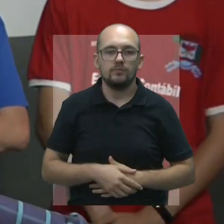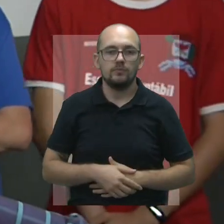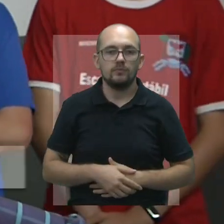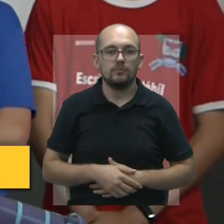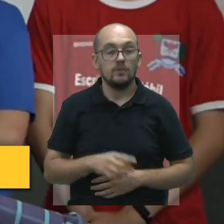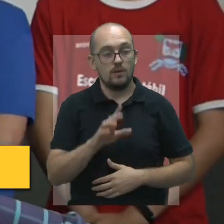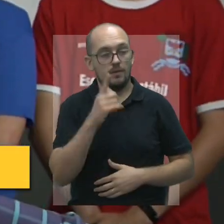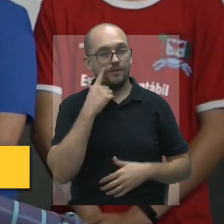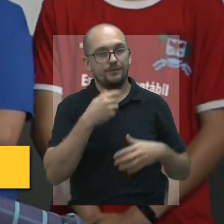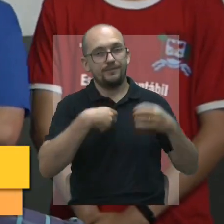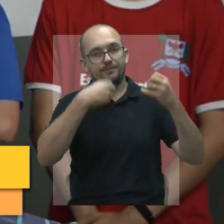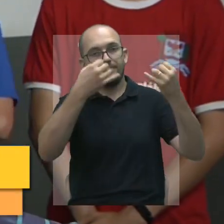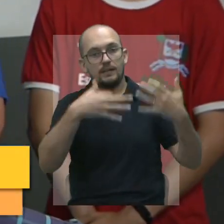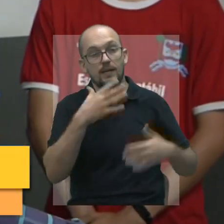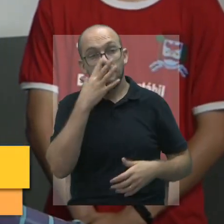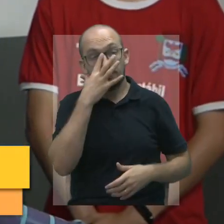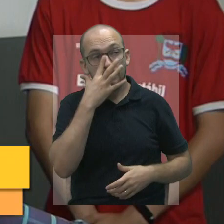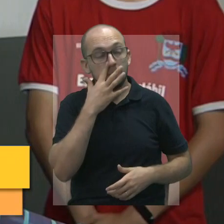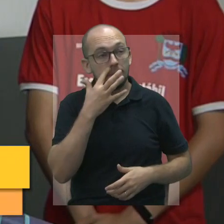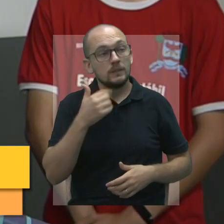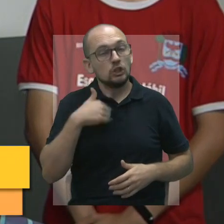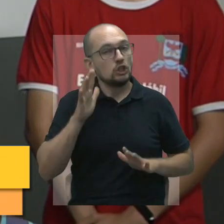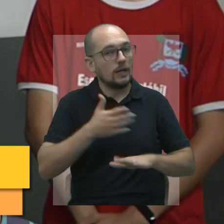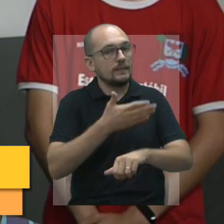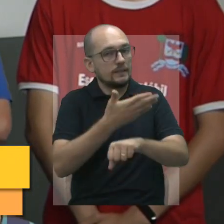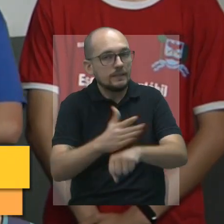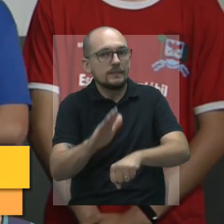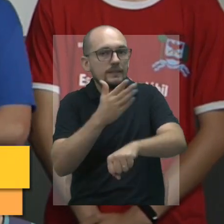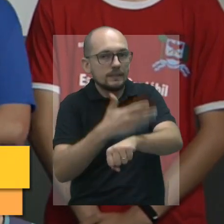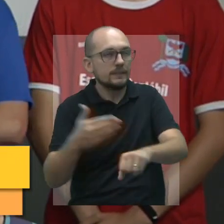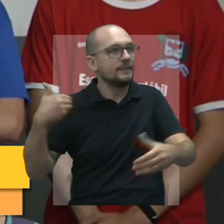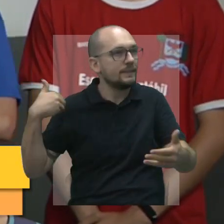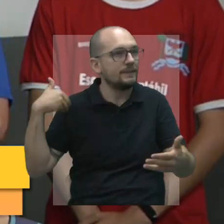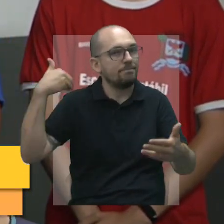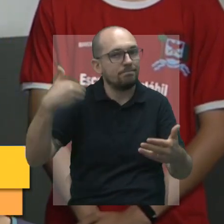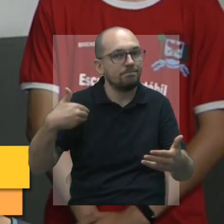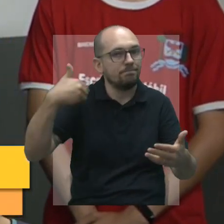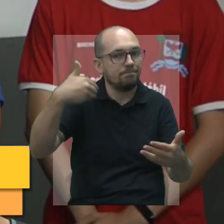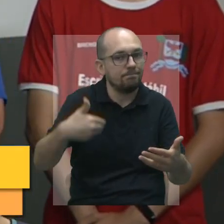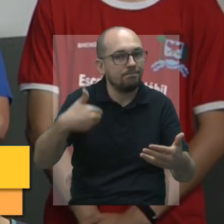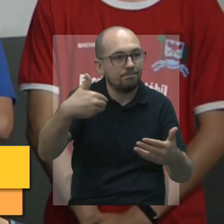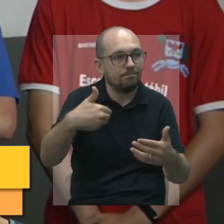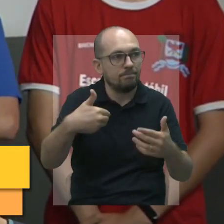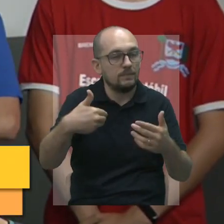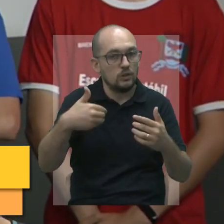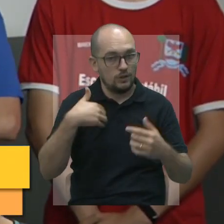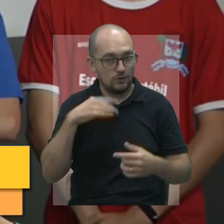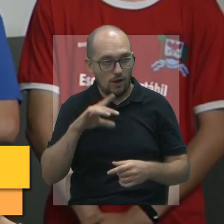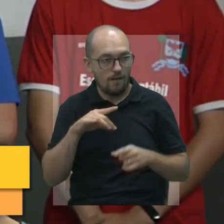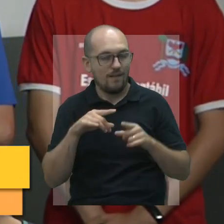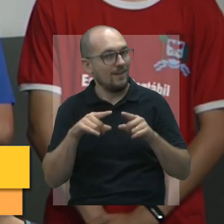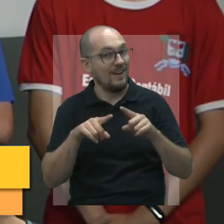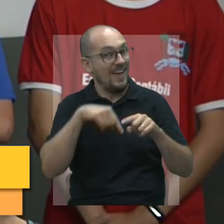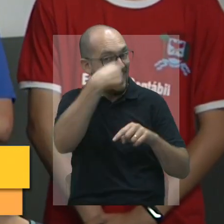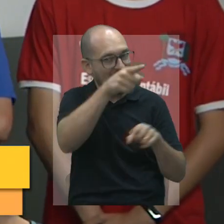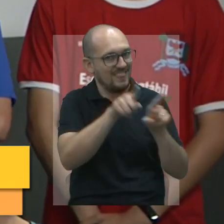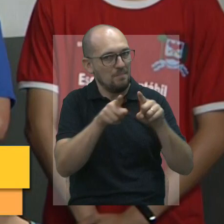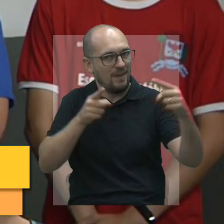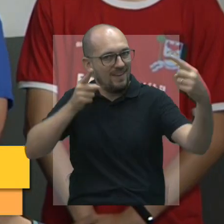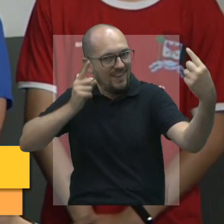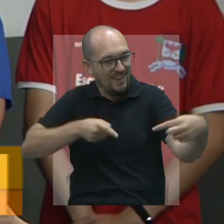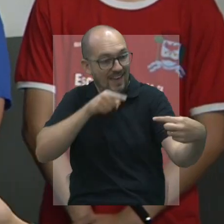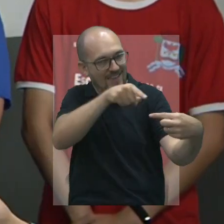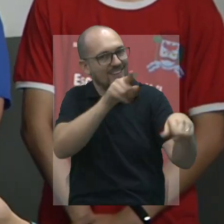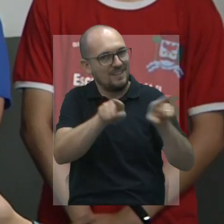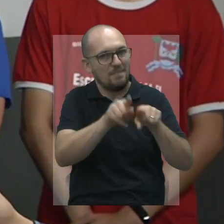a gente tá um bom tempo já treinando, só que eles também, então a gente tem que melhorar nosso treino,